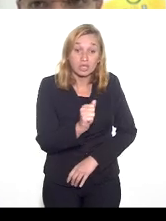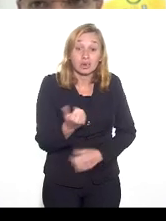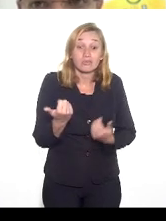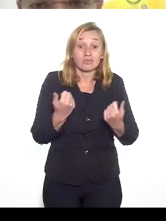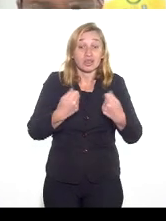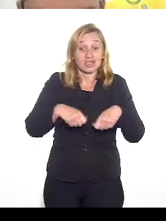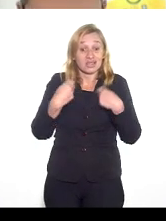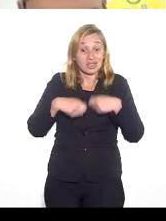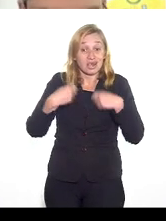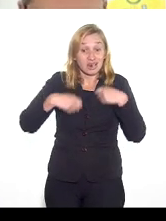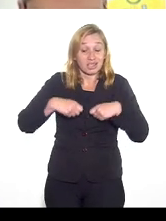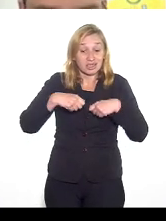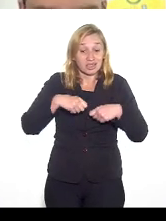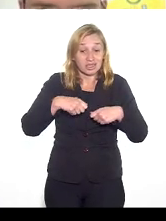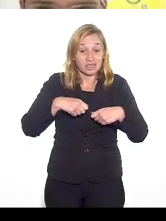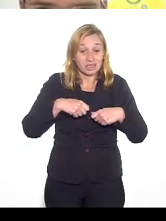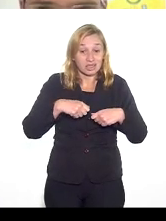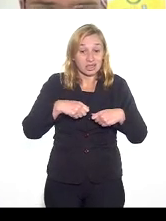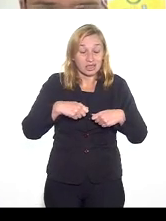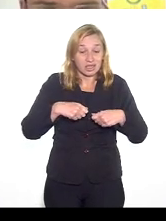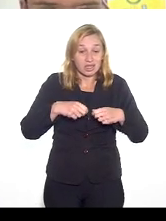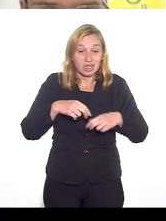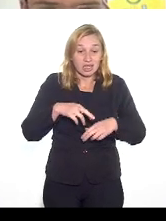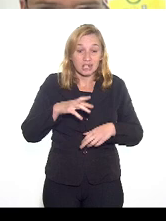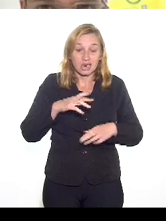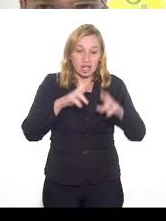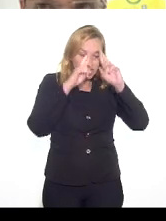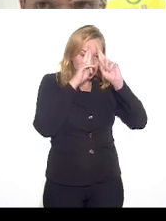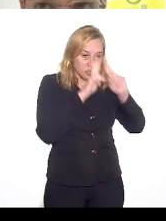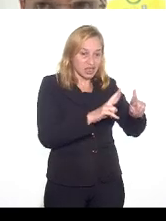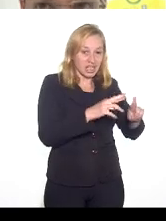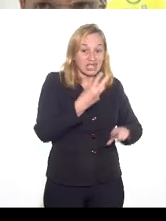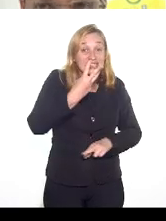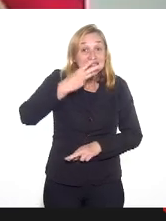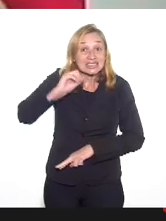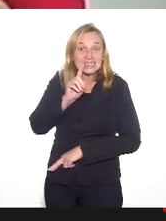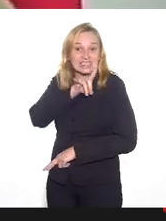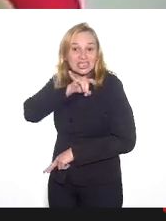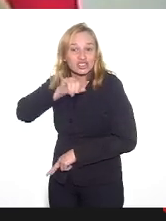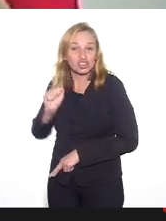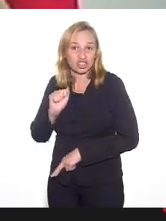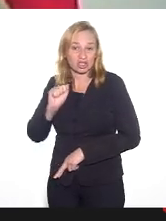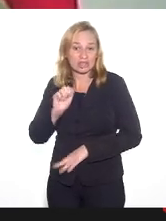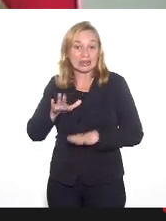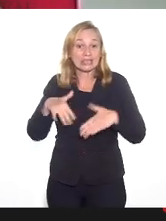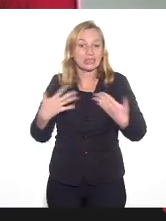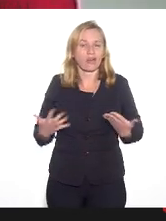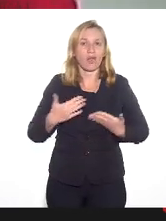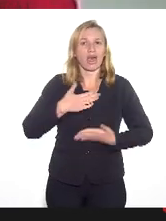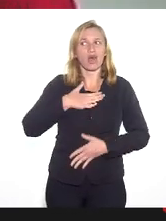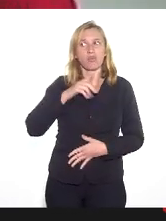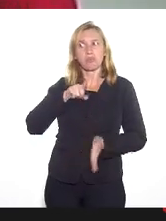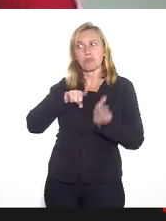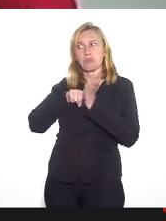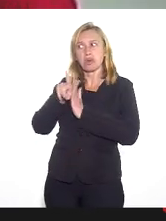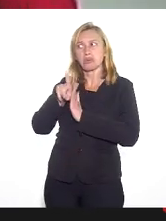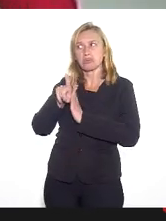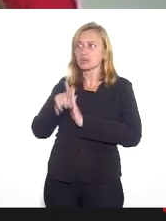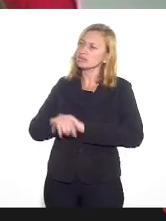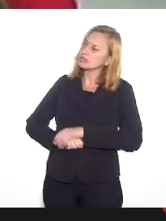sido atendido em 30 dias. Então, aí eu fico me